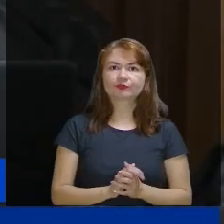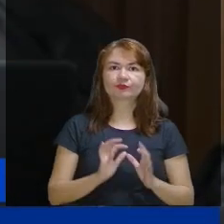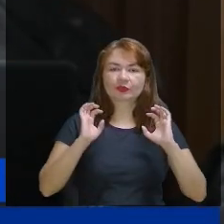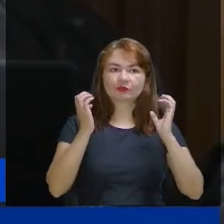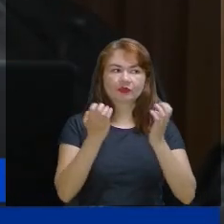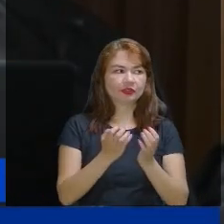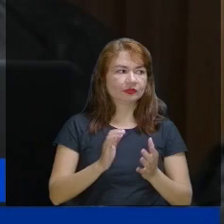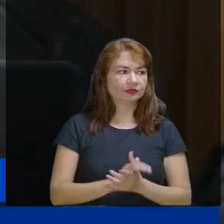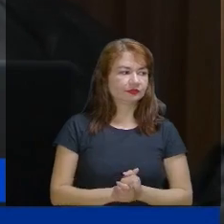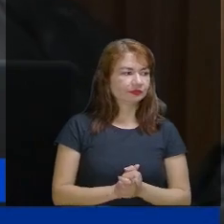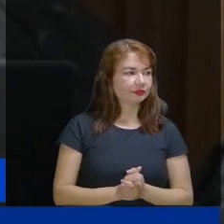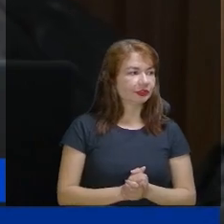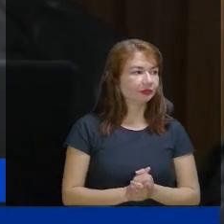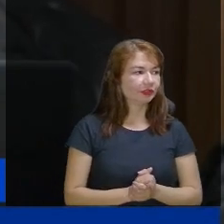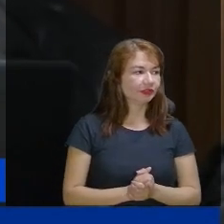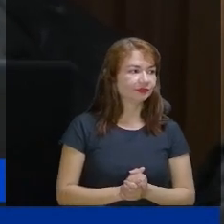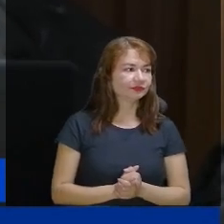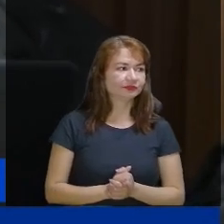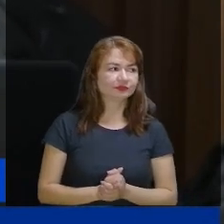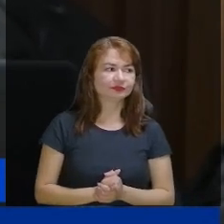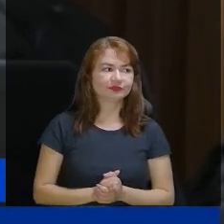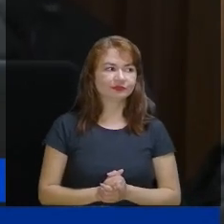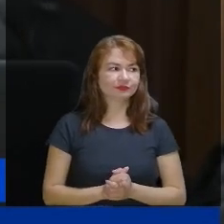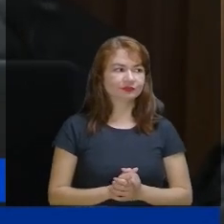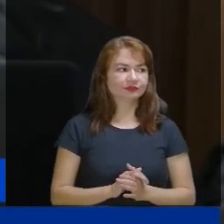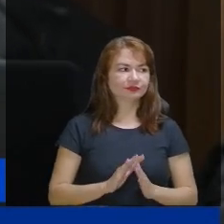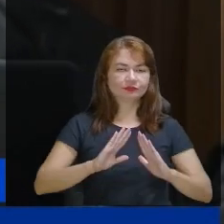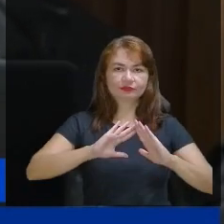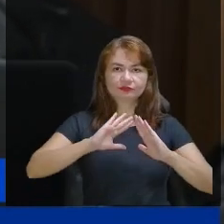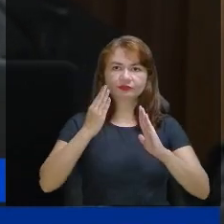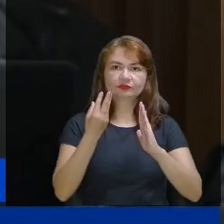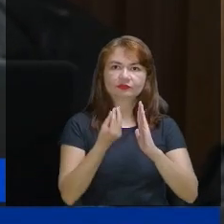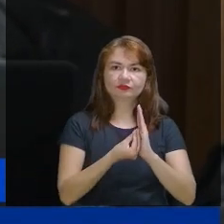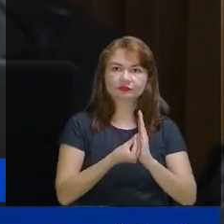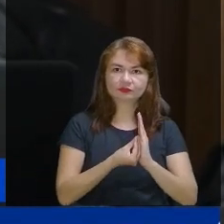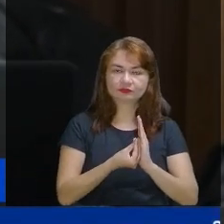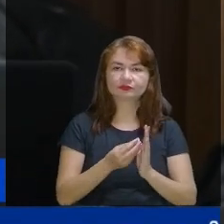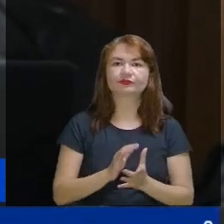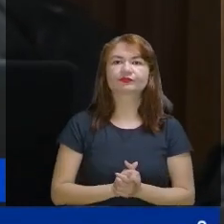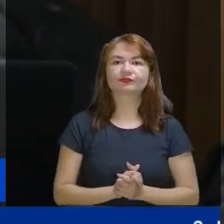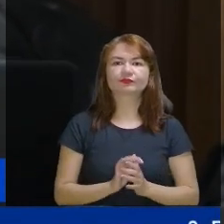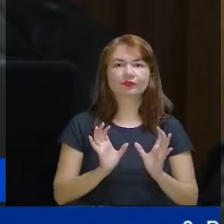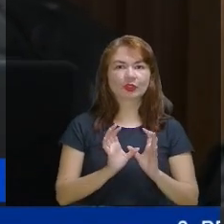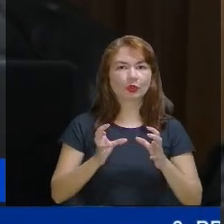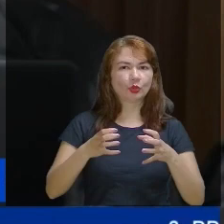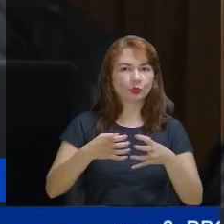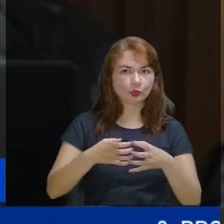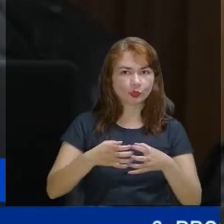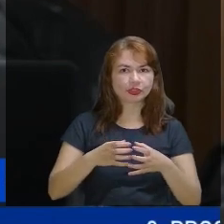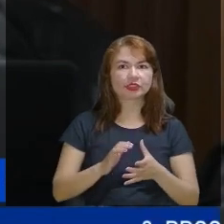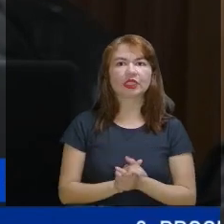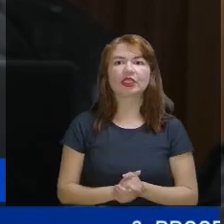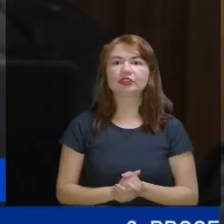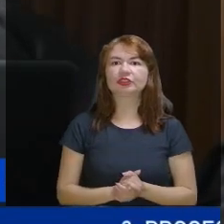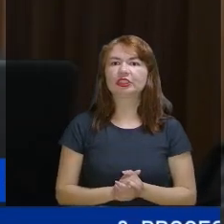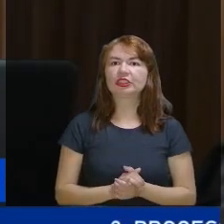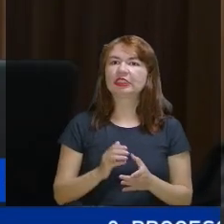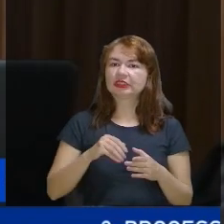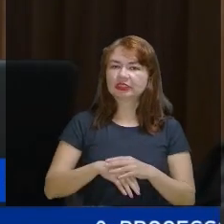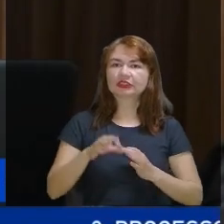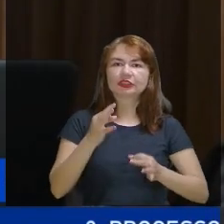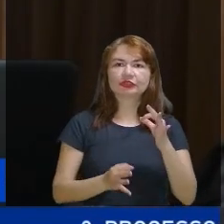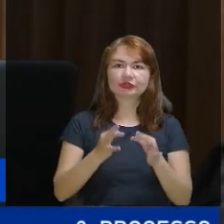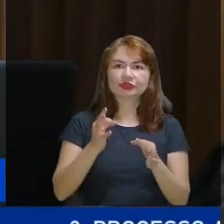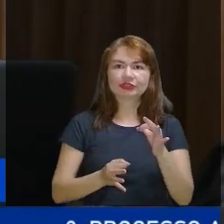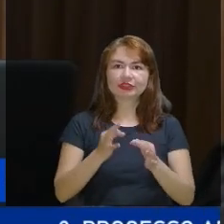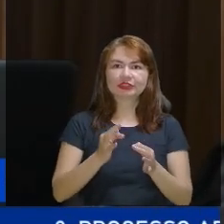para debater racismo, para dar voz para que eles debatessem, para que trouxessem para dentro da Justiça Eleitoral essa temática,